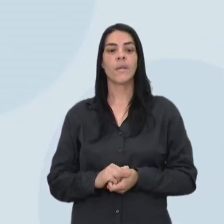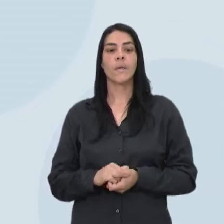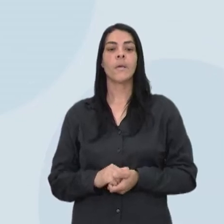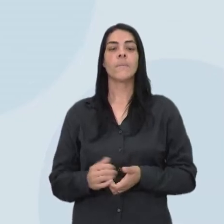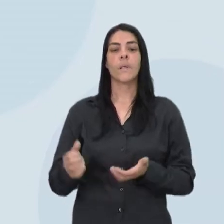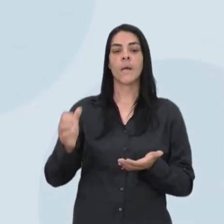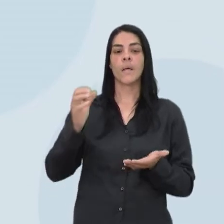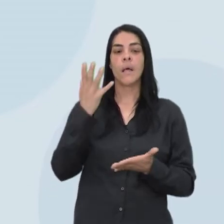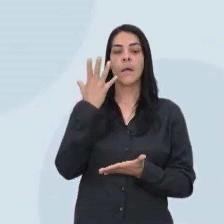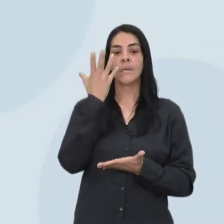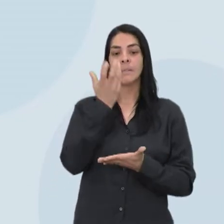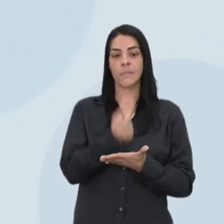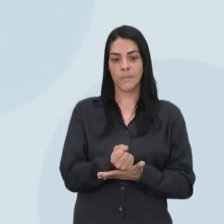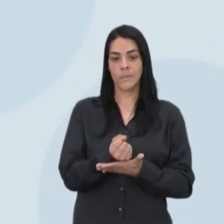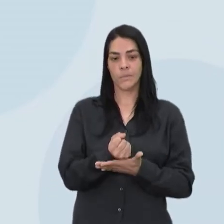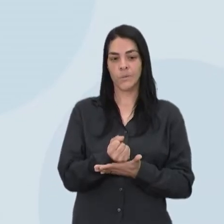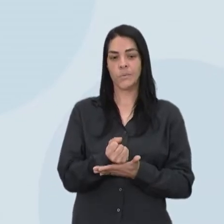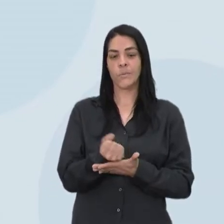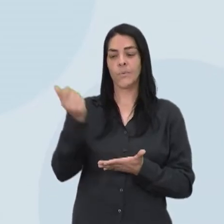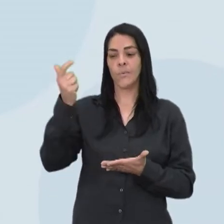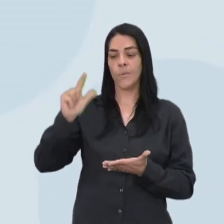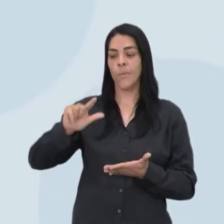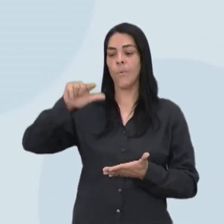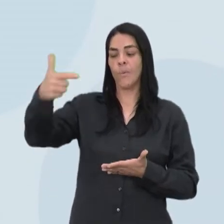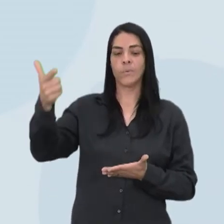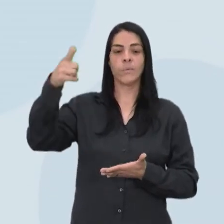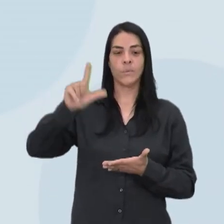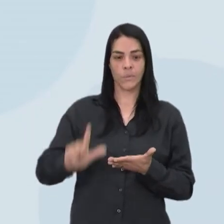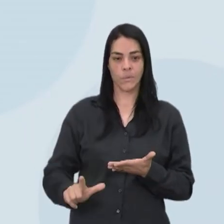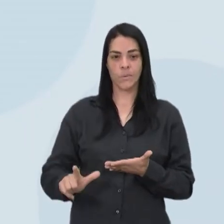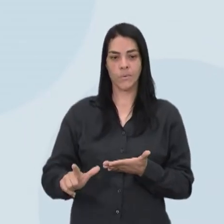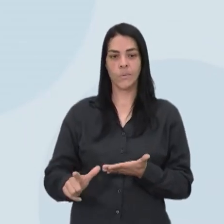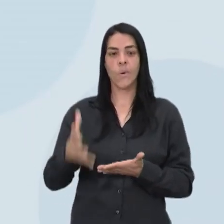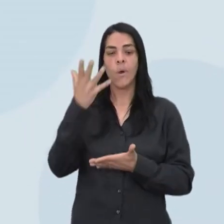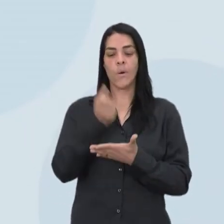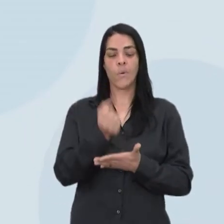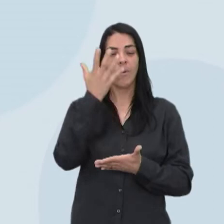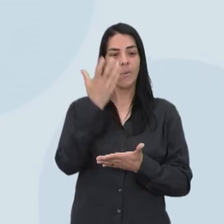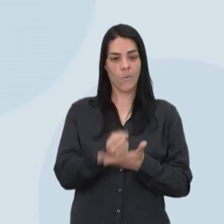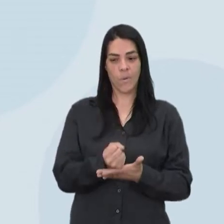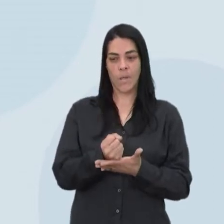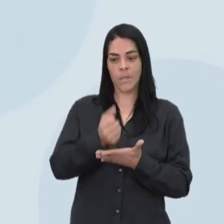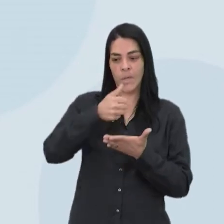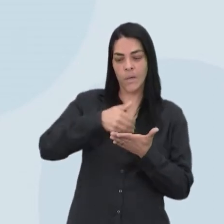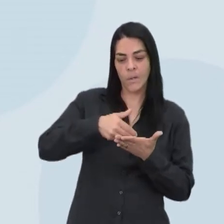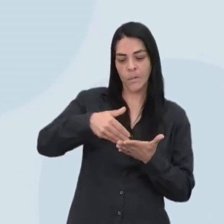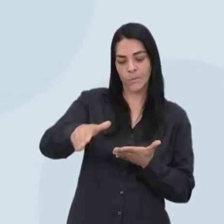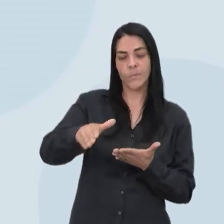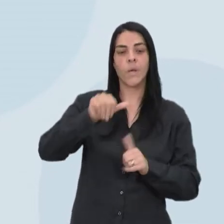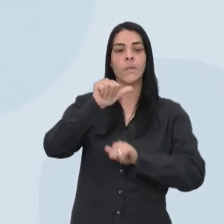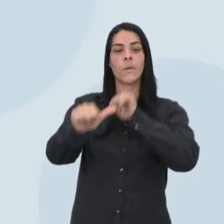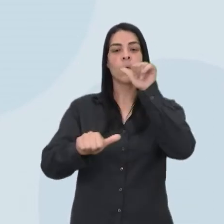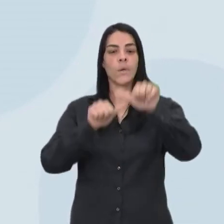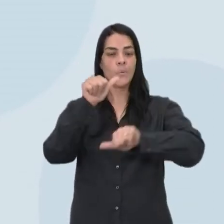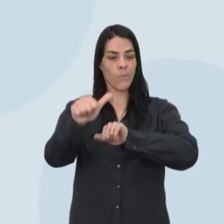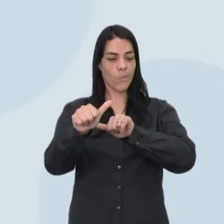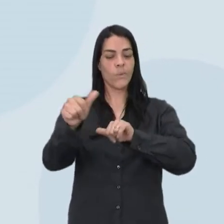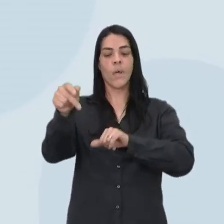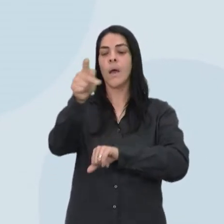seja, deixar de ser colônia, expulsar o país, né, os indivíduos